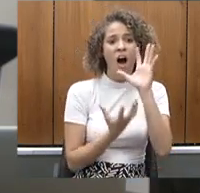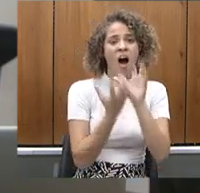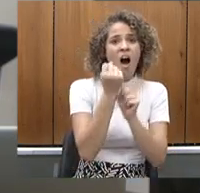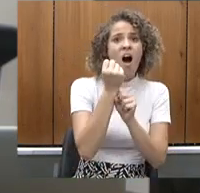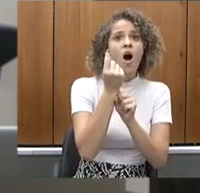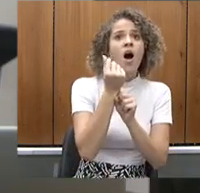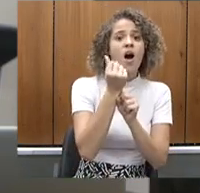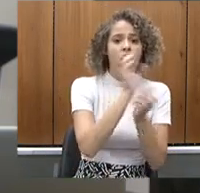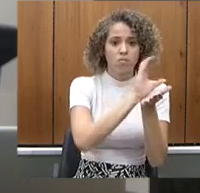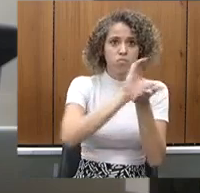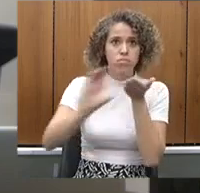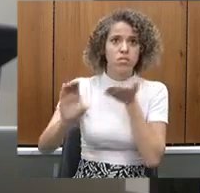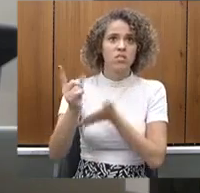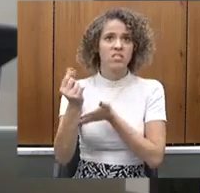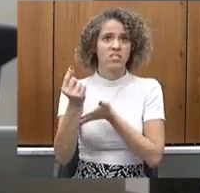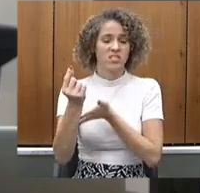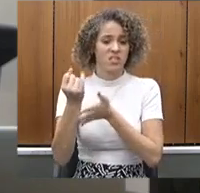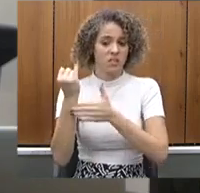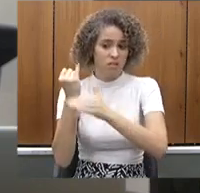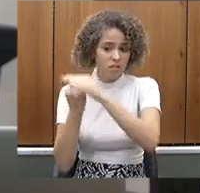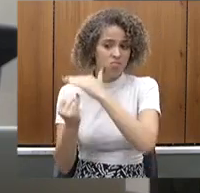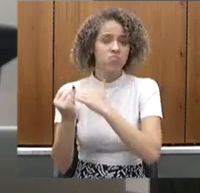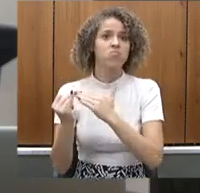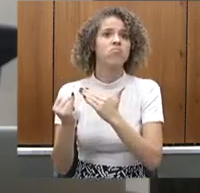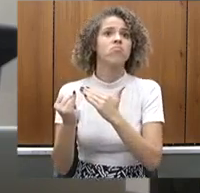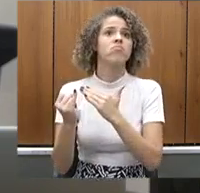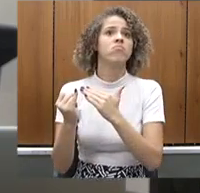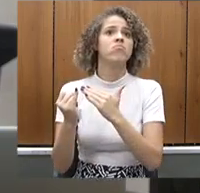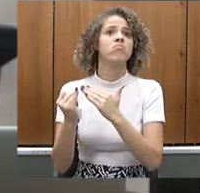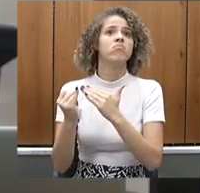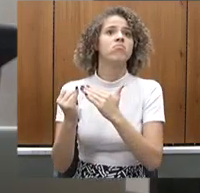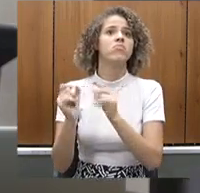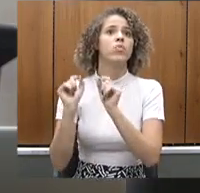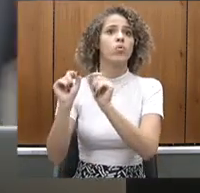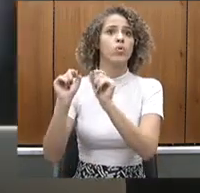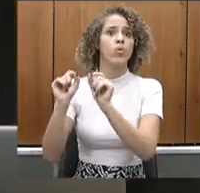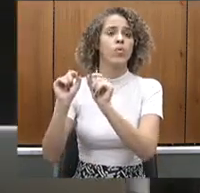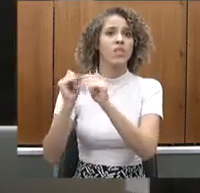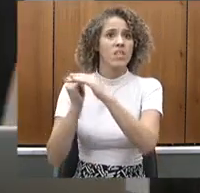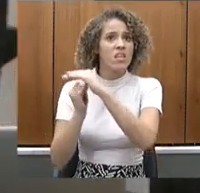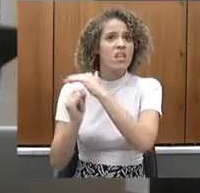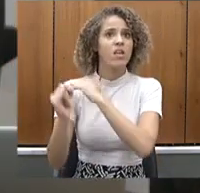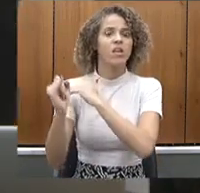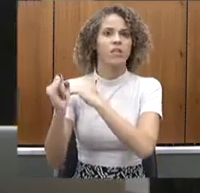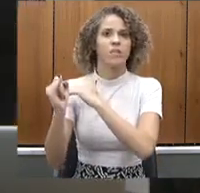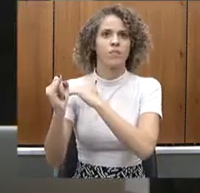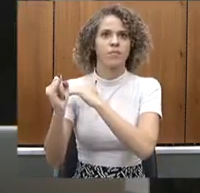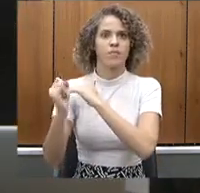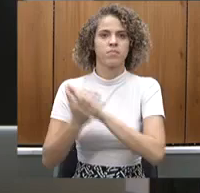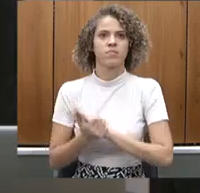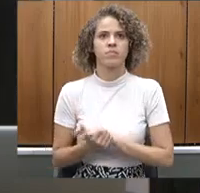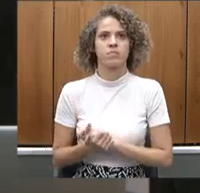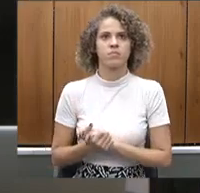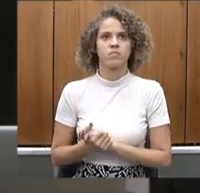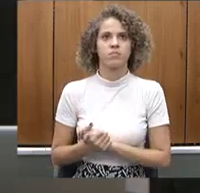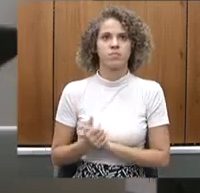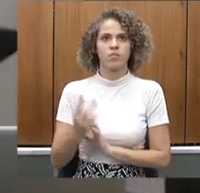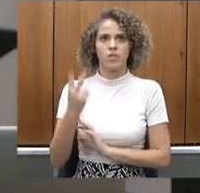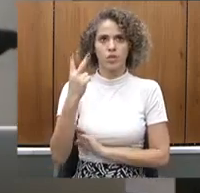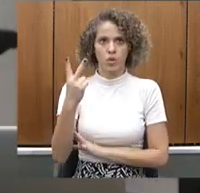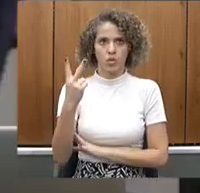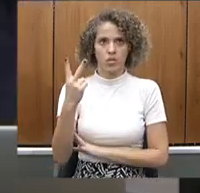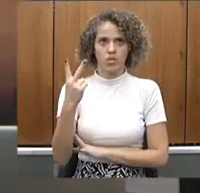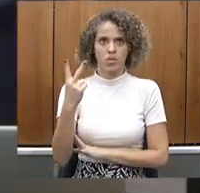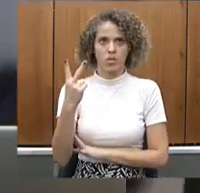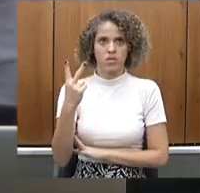recursos de investimento rubrica investimento do Estado